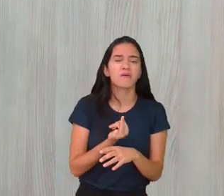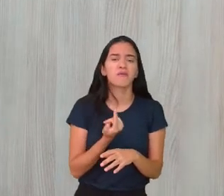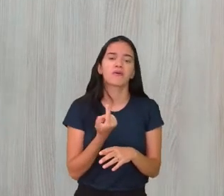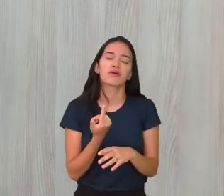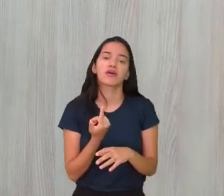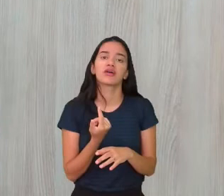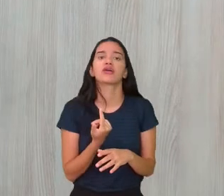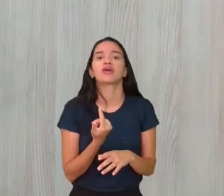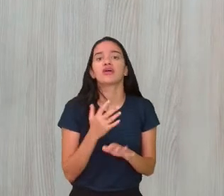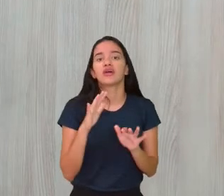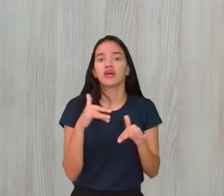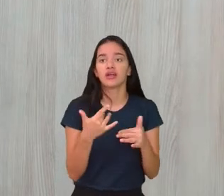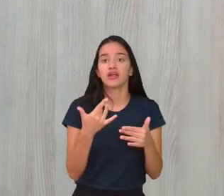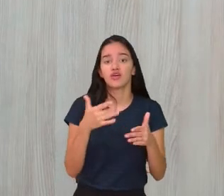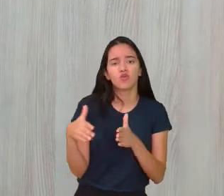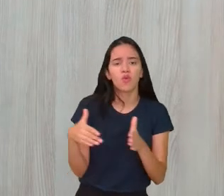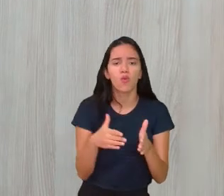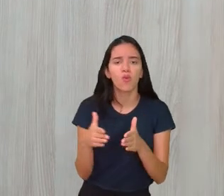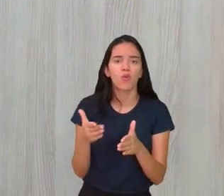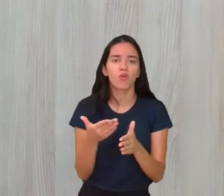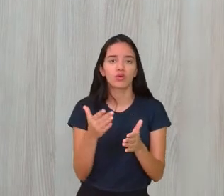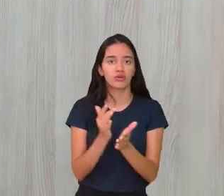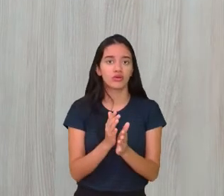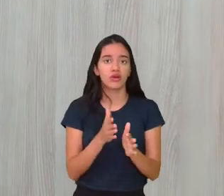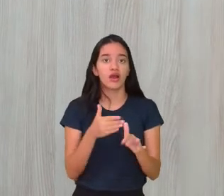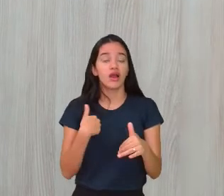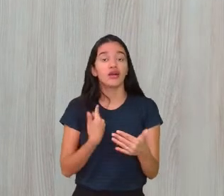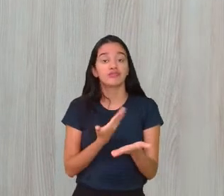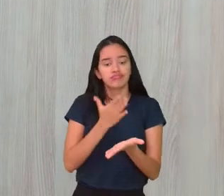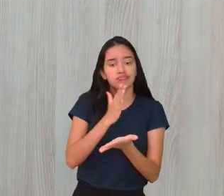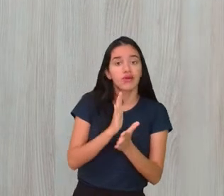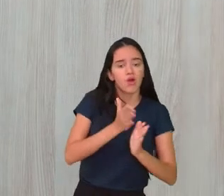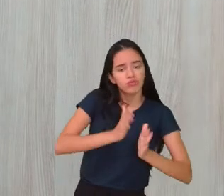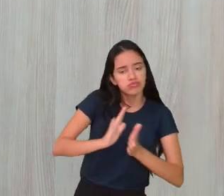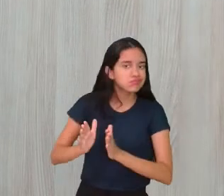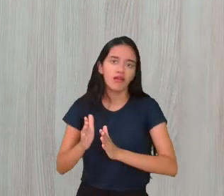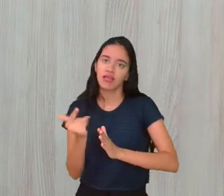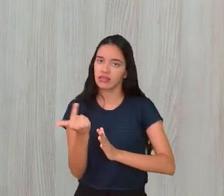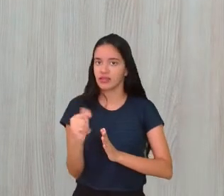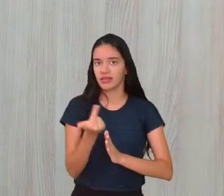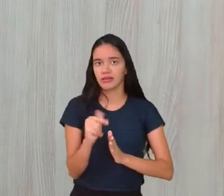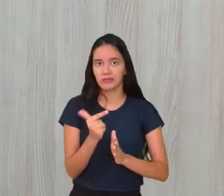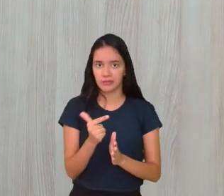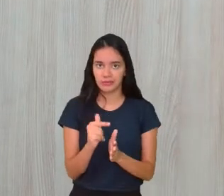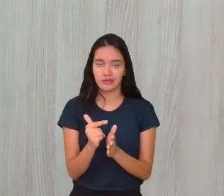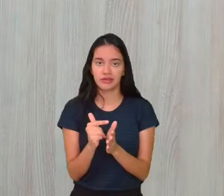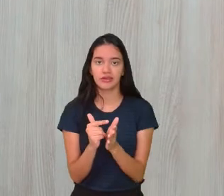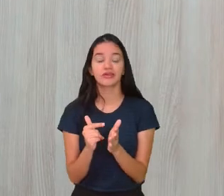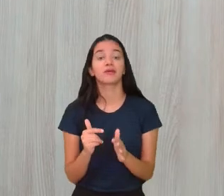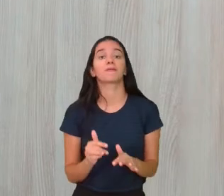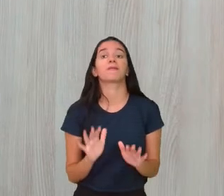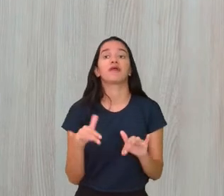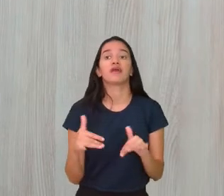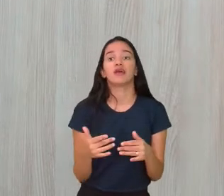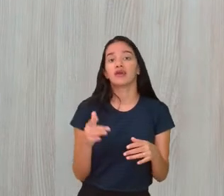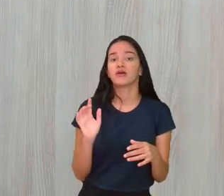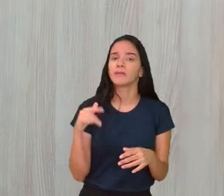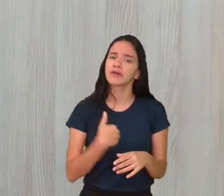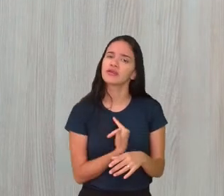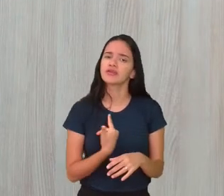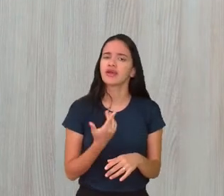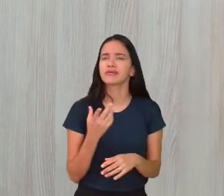vai direto para o rio, sem nenhum tratamento. Muitas indústrias, principalmente no polo têxtil, né, só para gente,